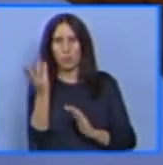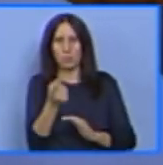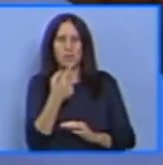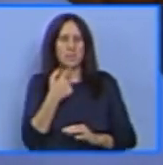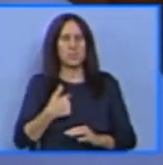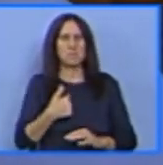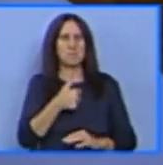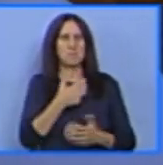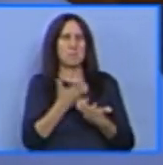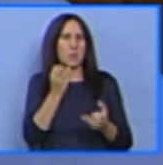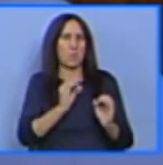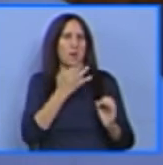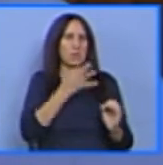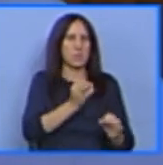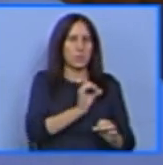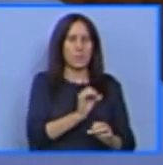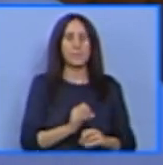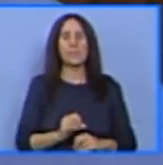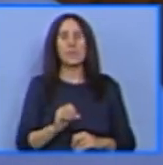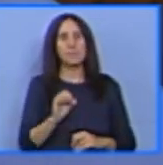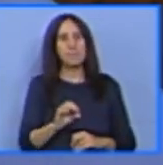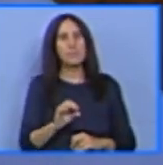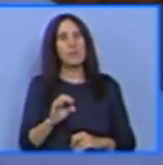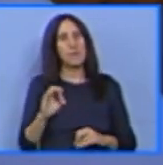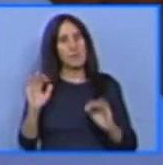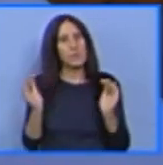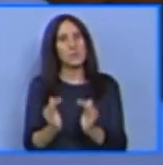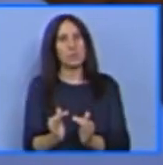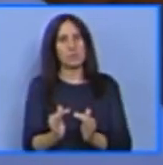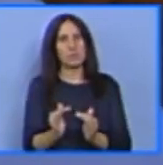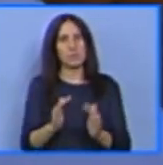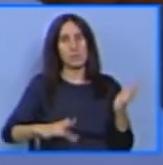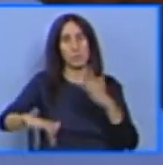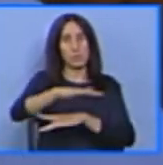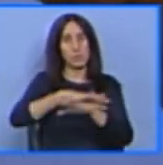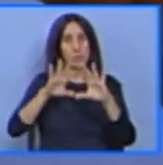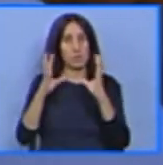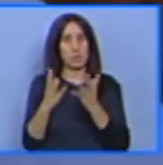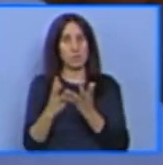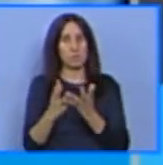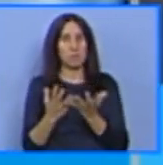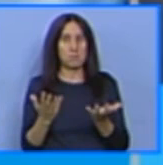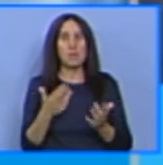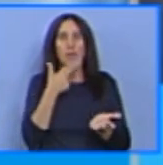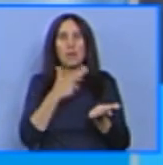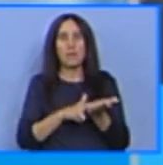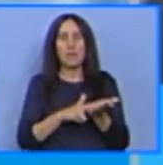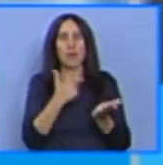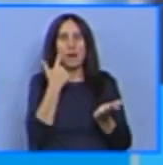não é relevante ou que não acreditam, vai inclusive descer em termos da população global. É verdade que